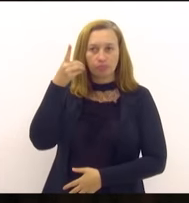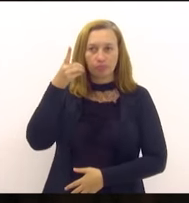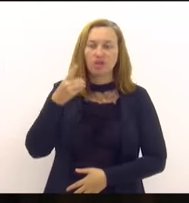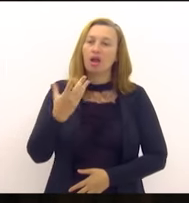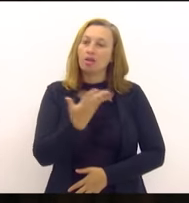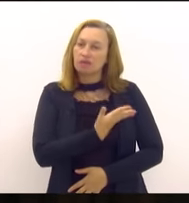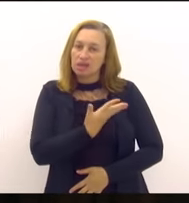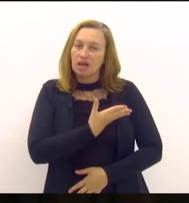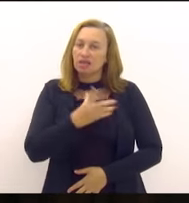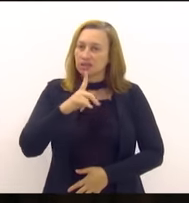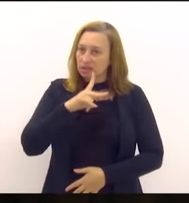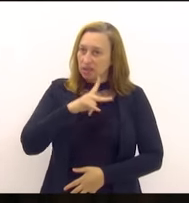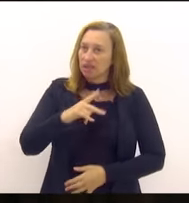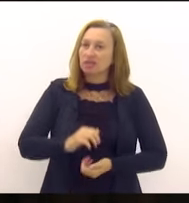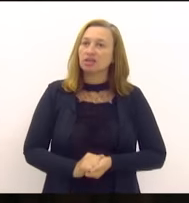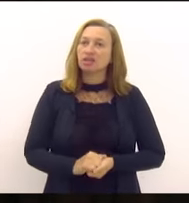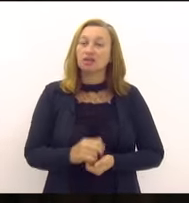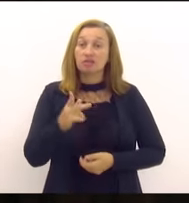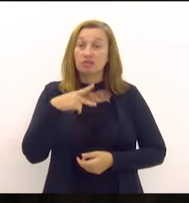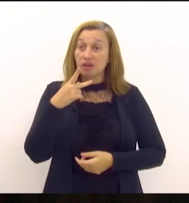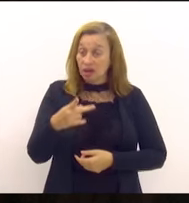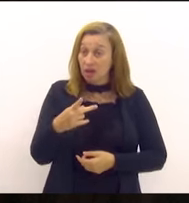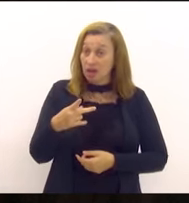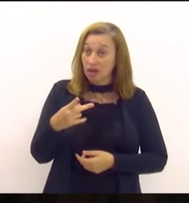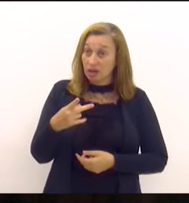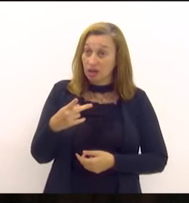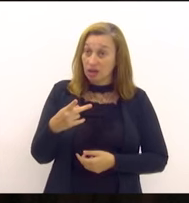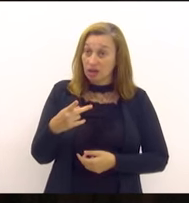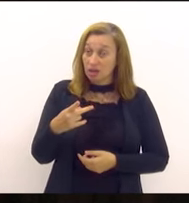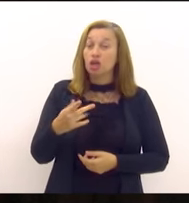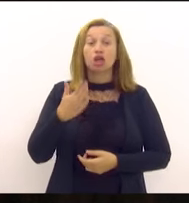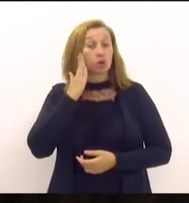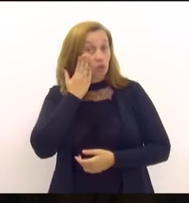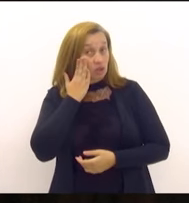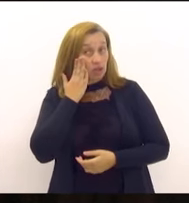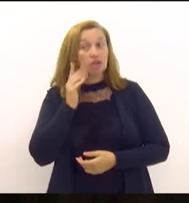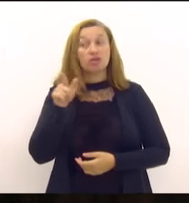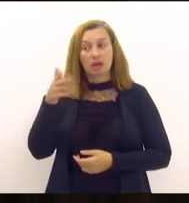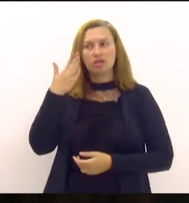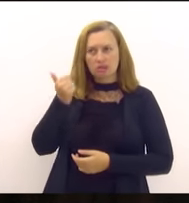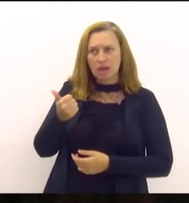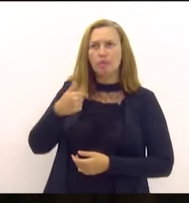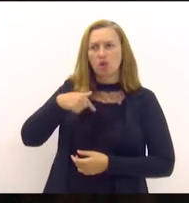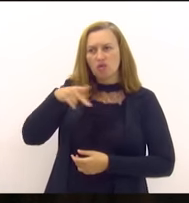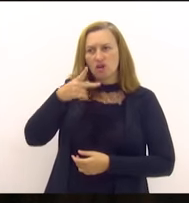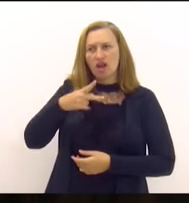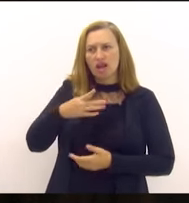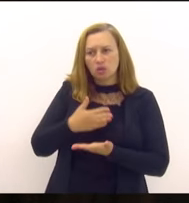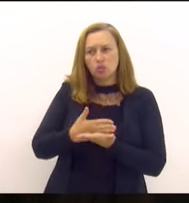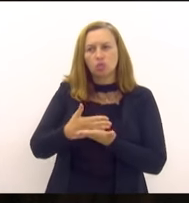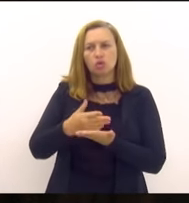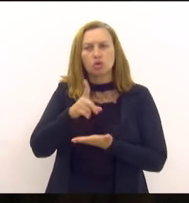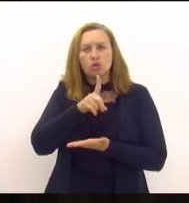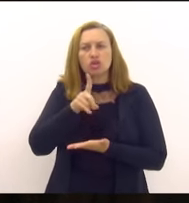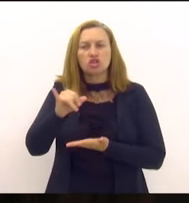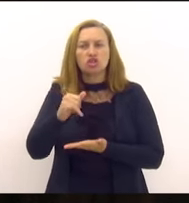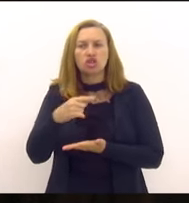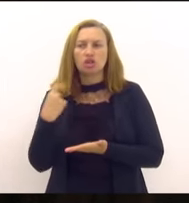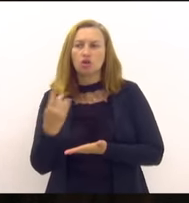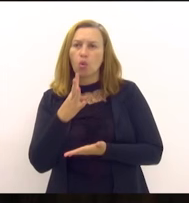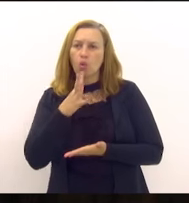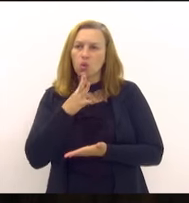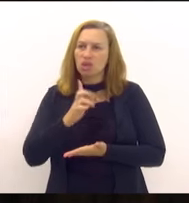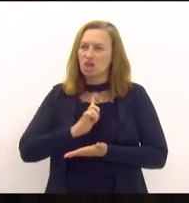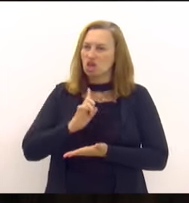de amizade que tenho com ele, fazer a crítica que assim entendo. E ele sabe, porque falei isso para ele desde o dia que ele me conheceu. Não sou